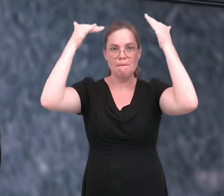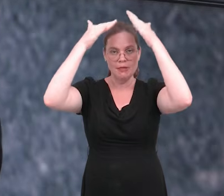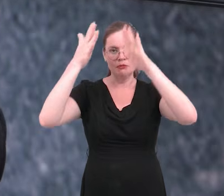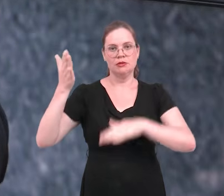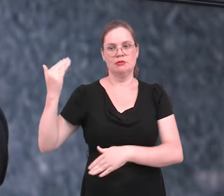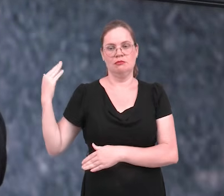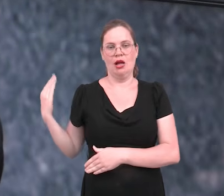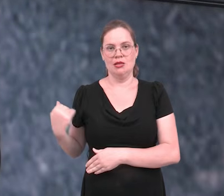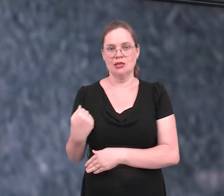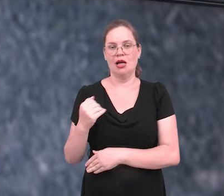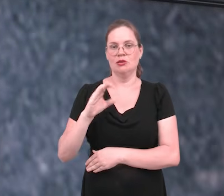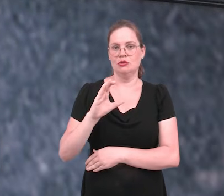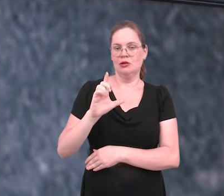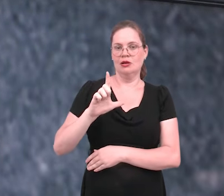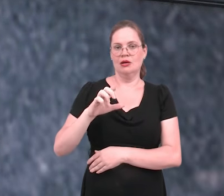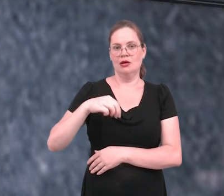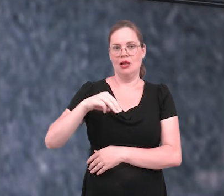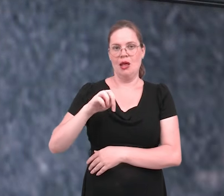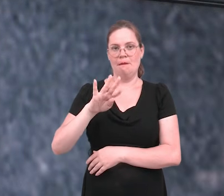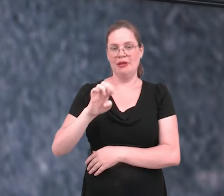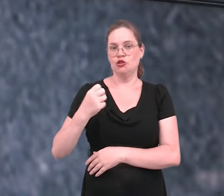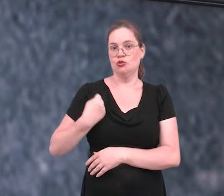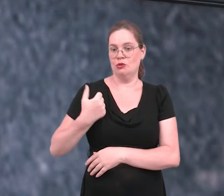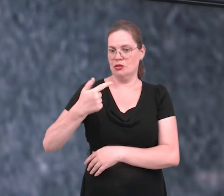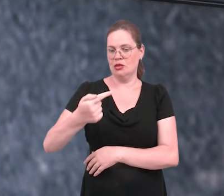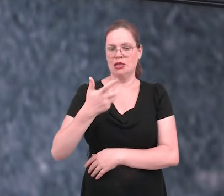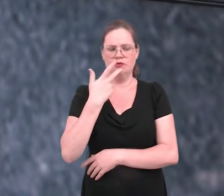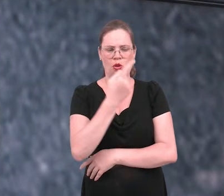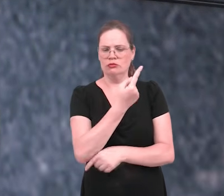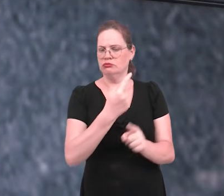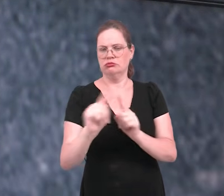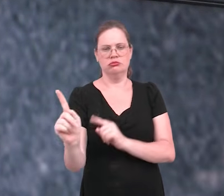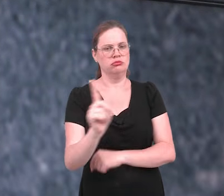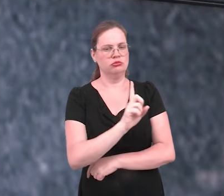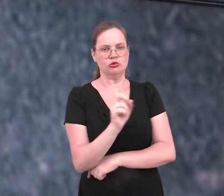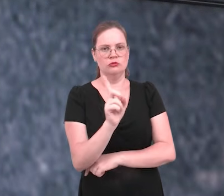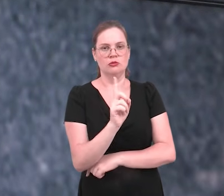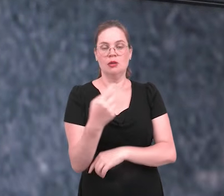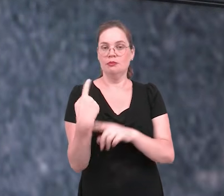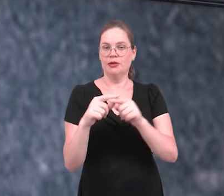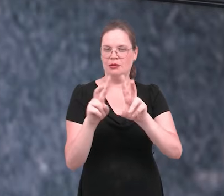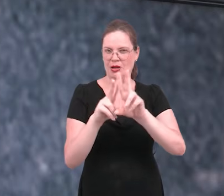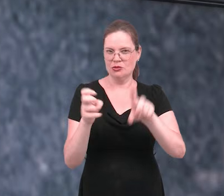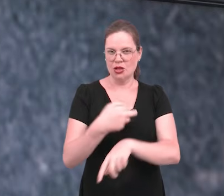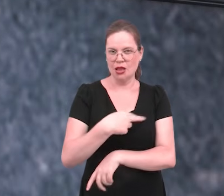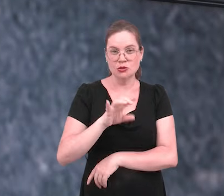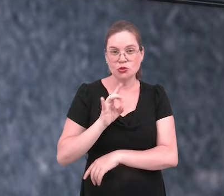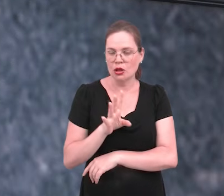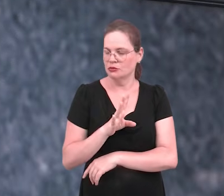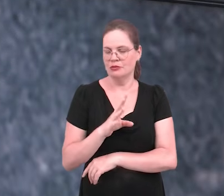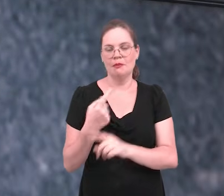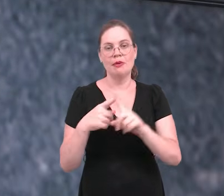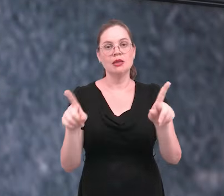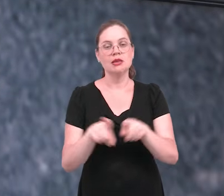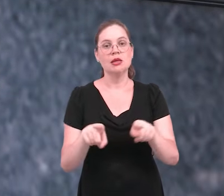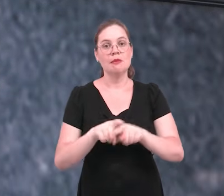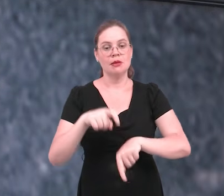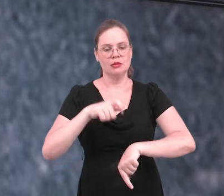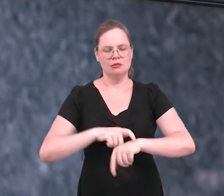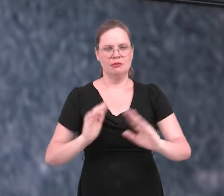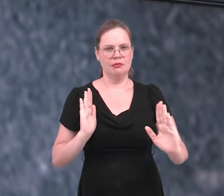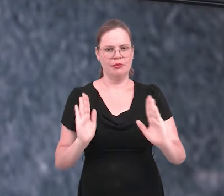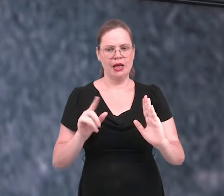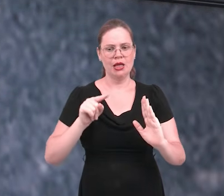época, que se chamava Clemente VII, não deu essa liberação, e não só por questões religiosas, mas também porque naquele